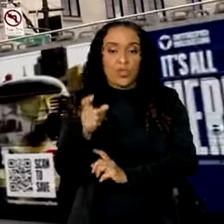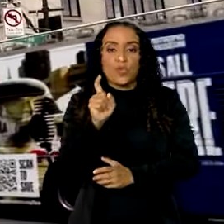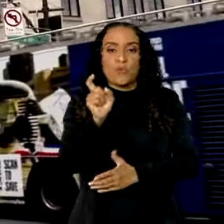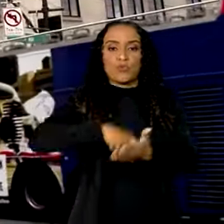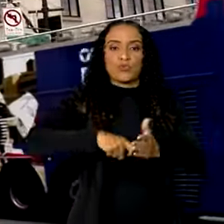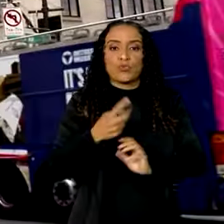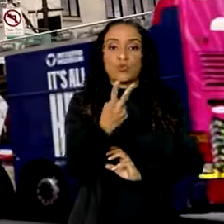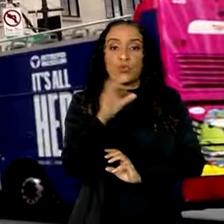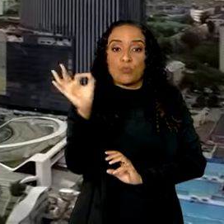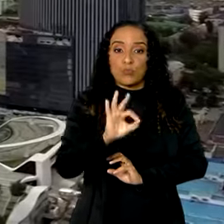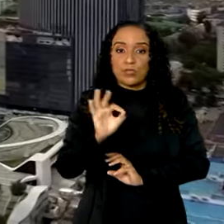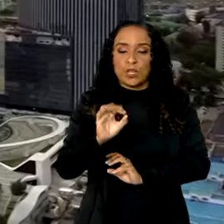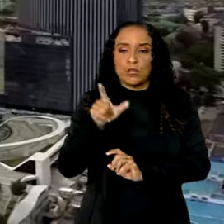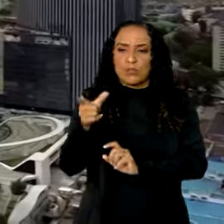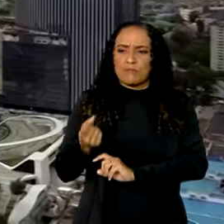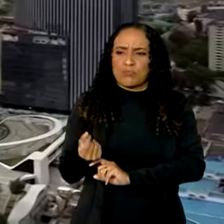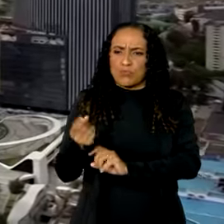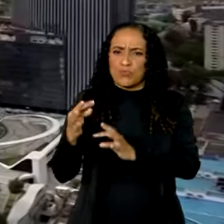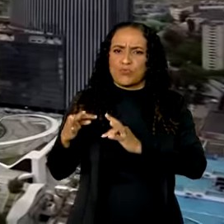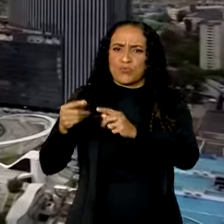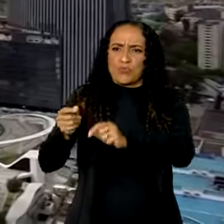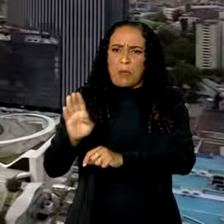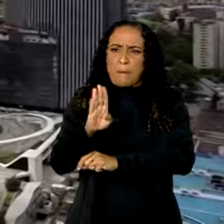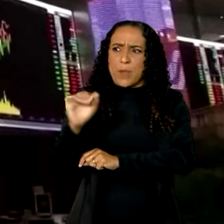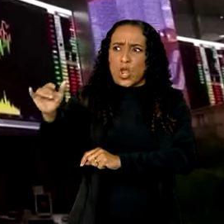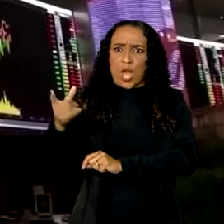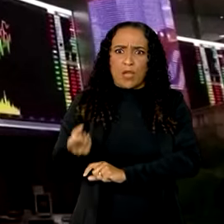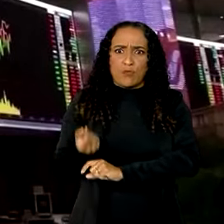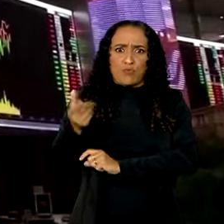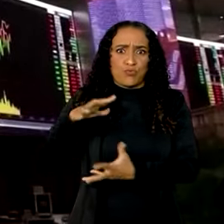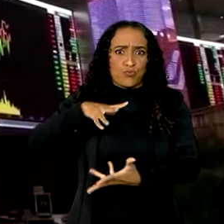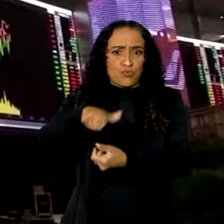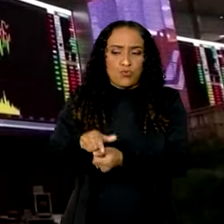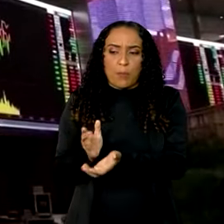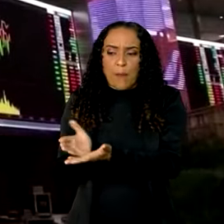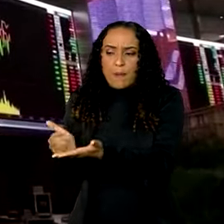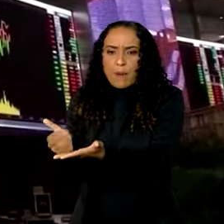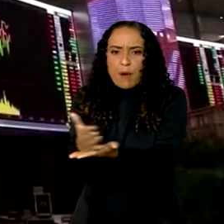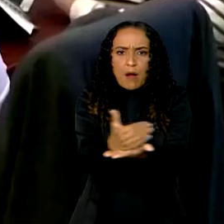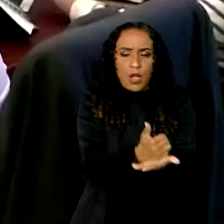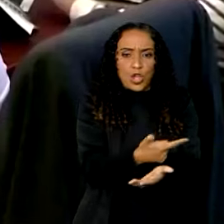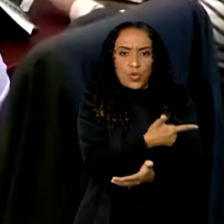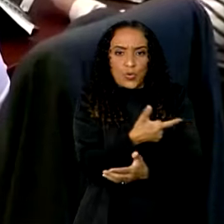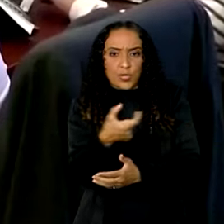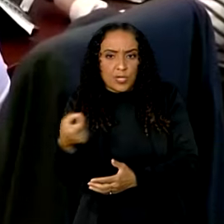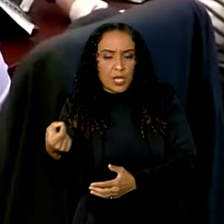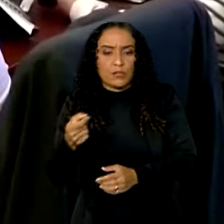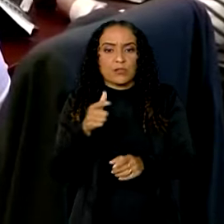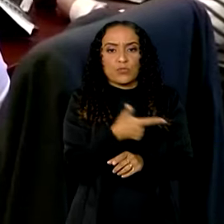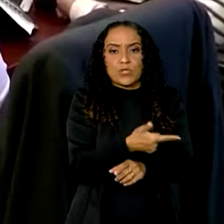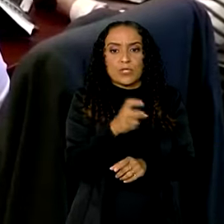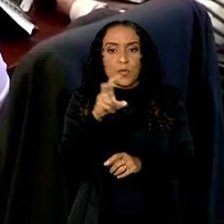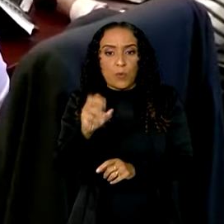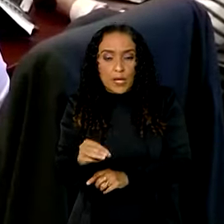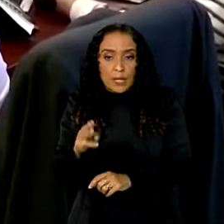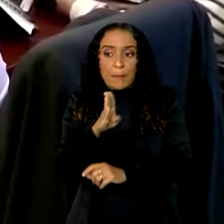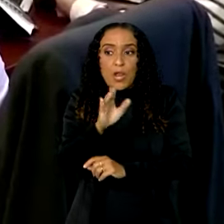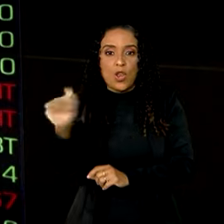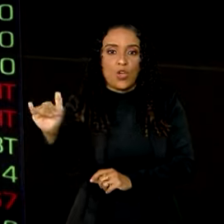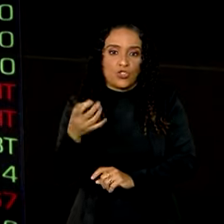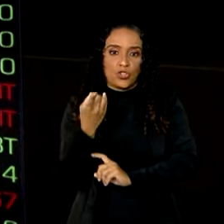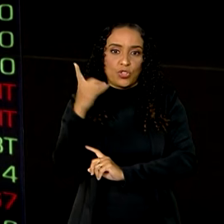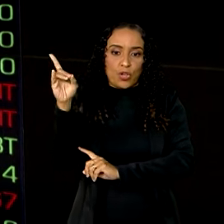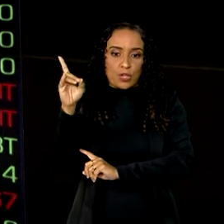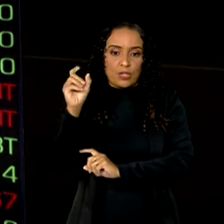de 2% sobre a riqueza dos bilionários do mundo arrecadaria entre 200 e 250 bilhões